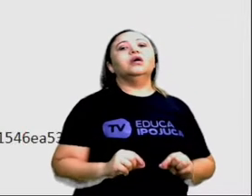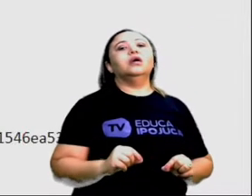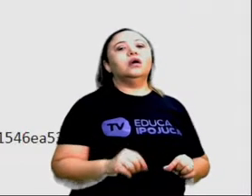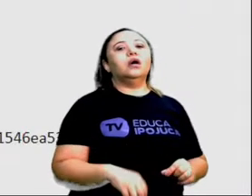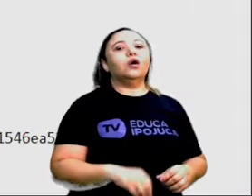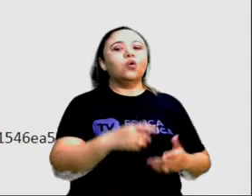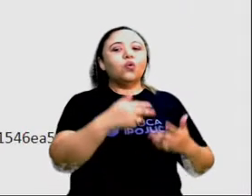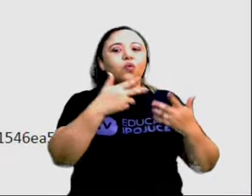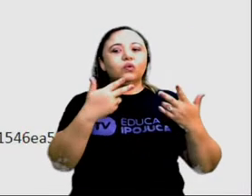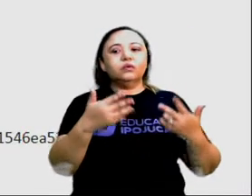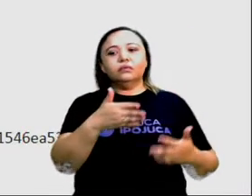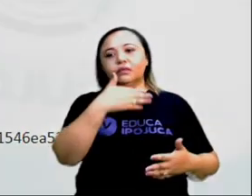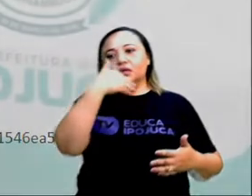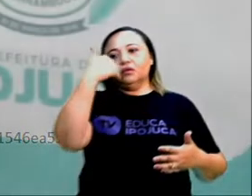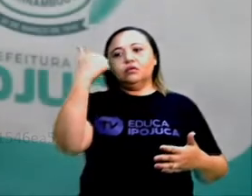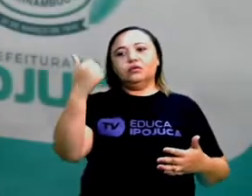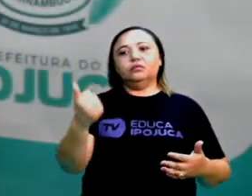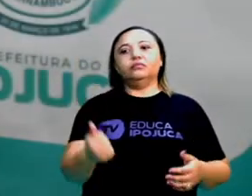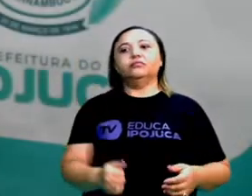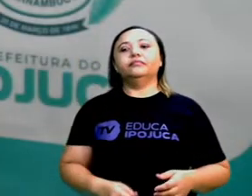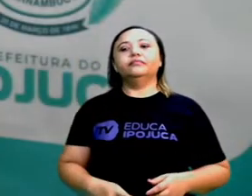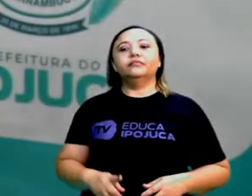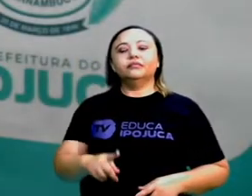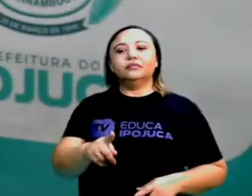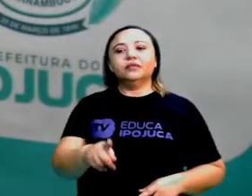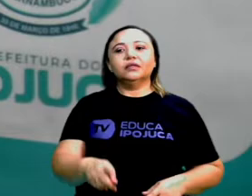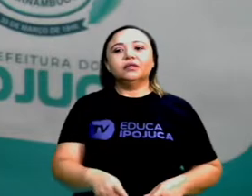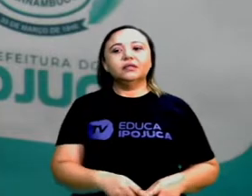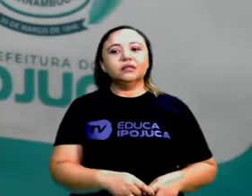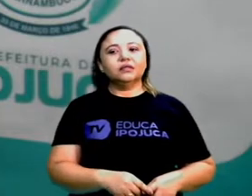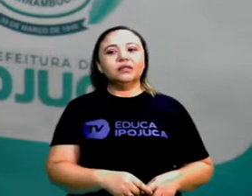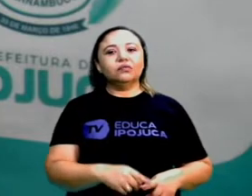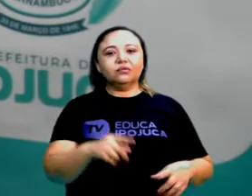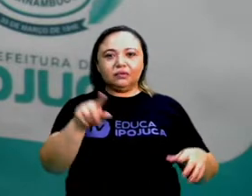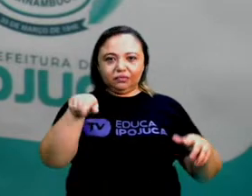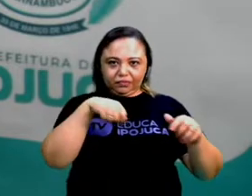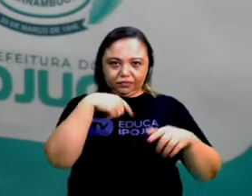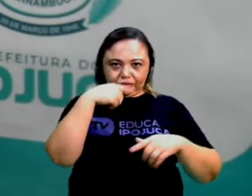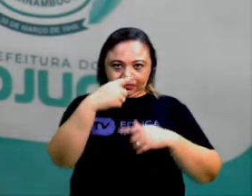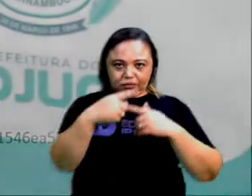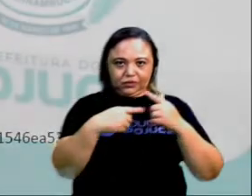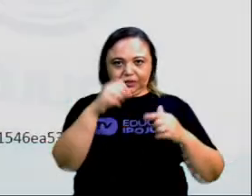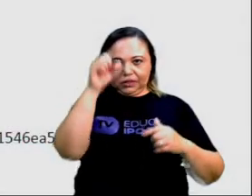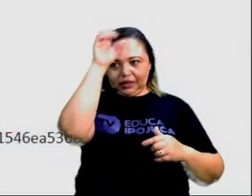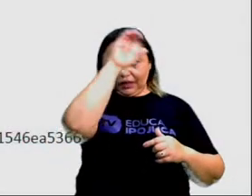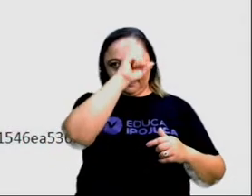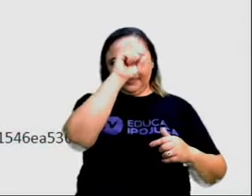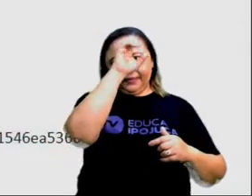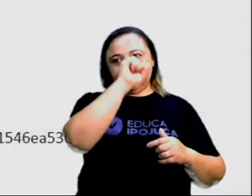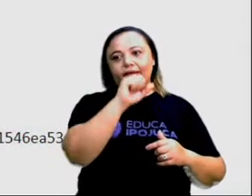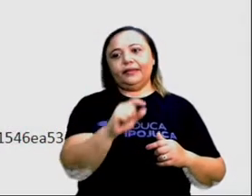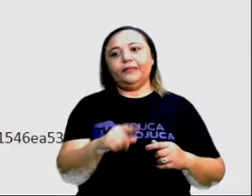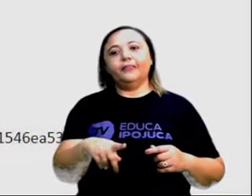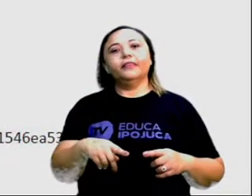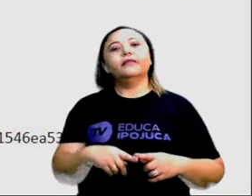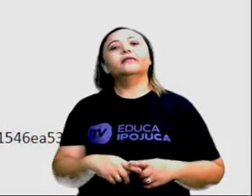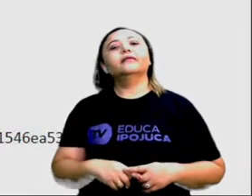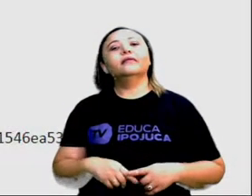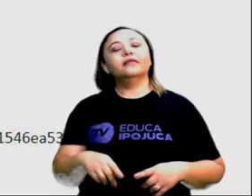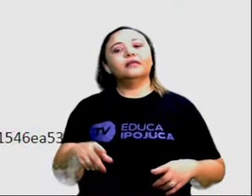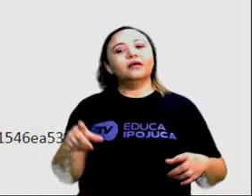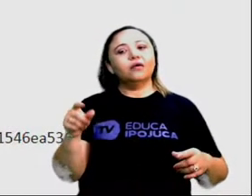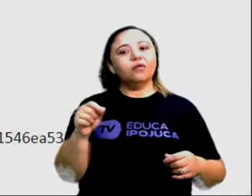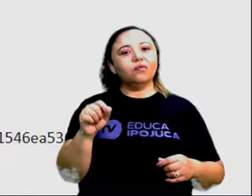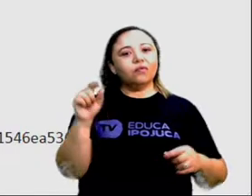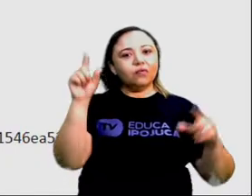opção. Depois que eu entendo tudo isso, eu vou ver qual é a melhor opção. Dessa maneira, é possível minimizar